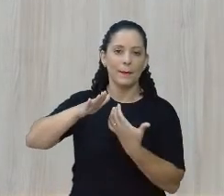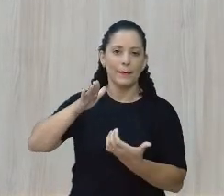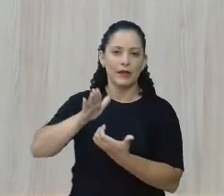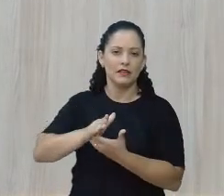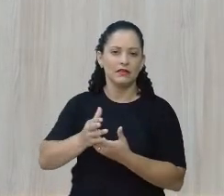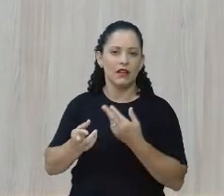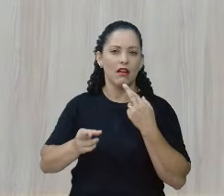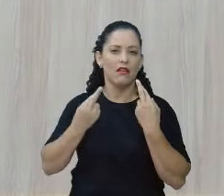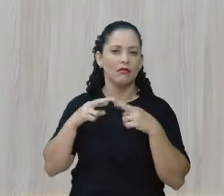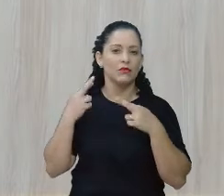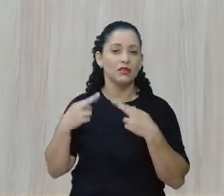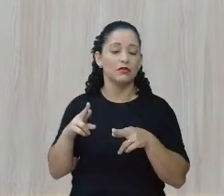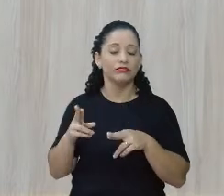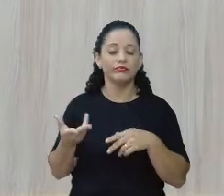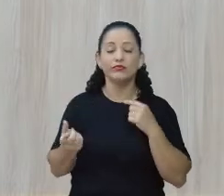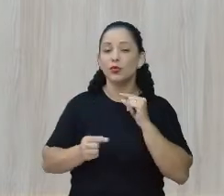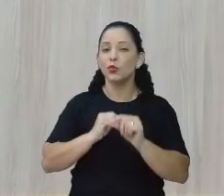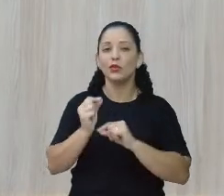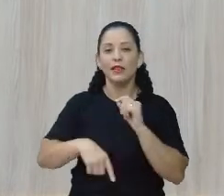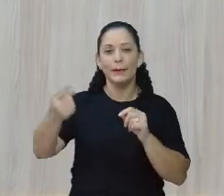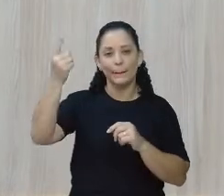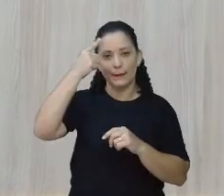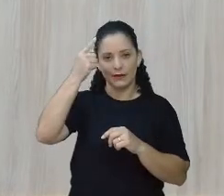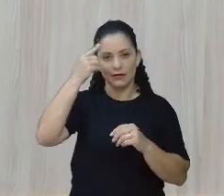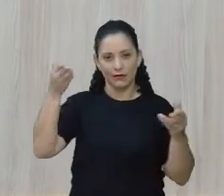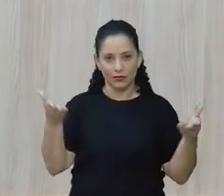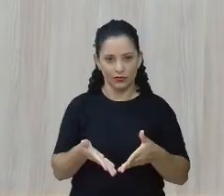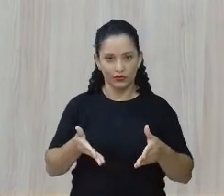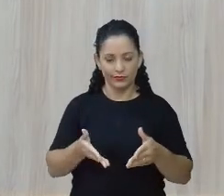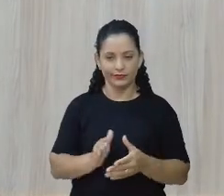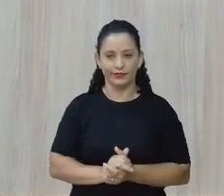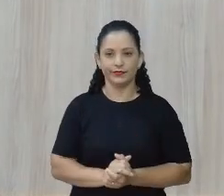gente consegue pensar sobre esse tema na aula de hoje.